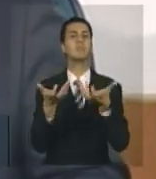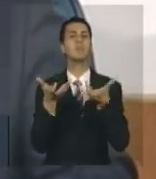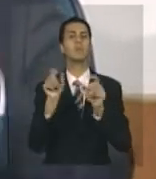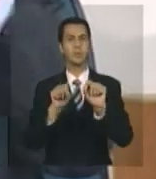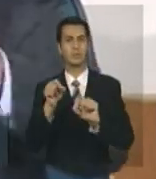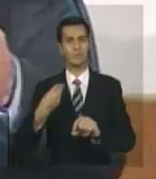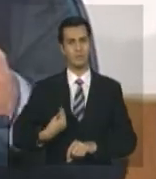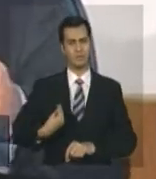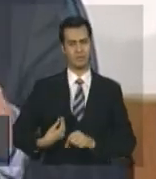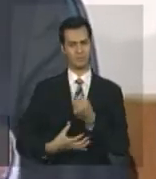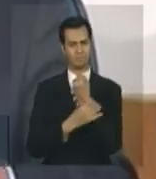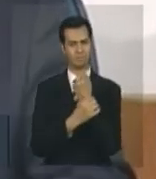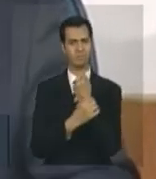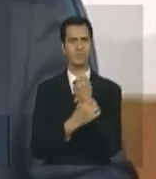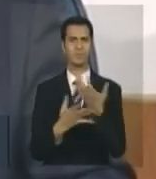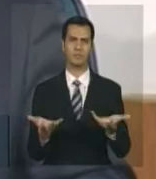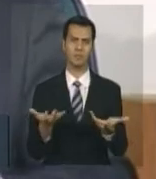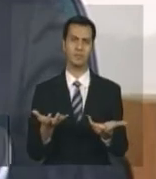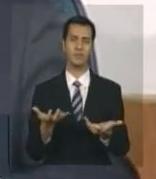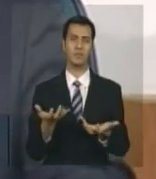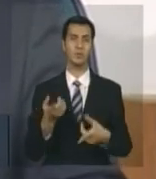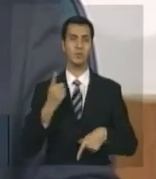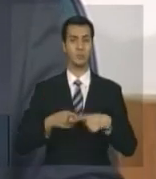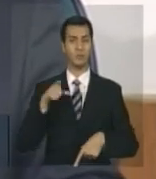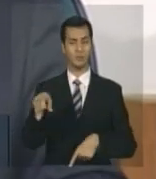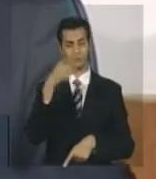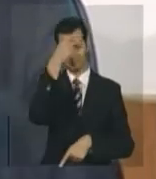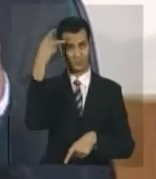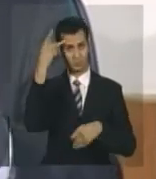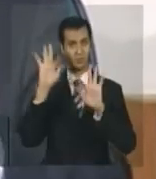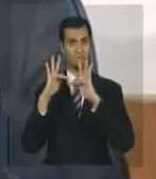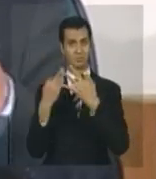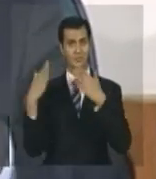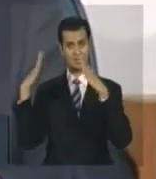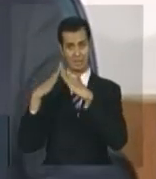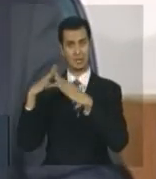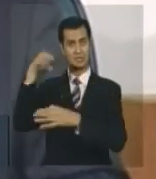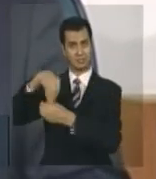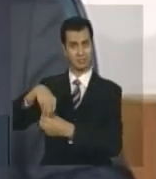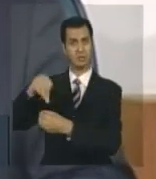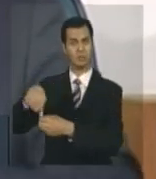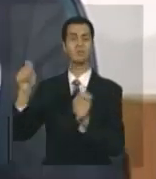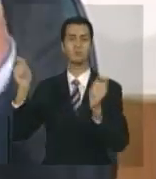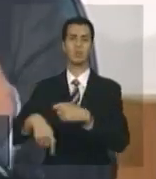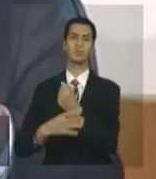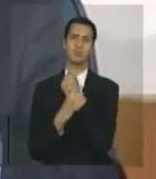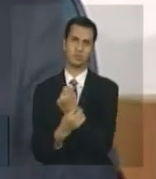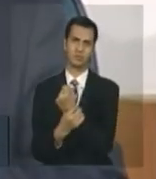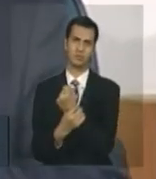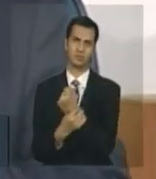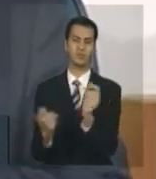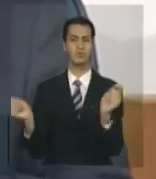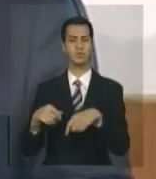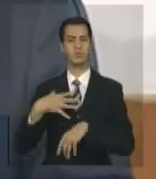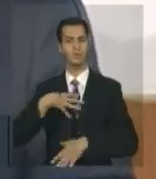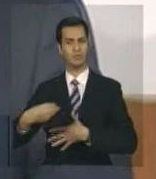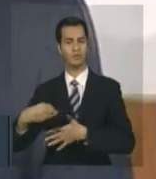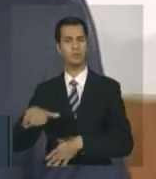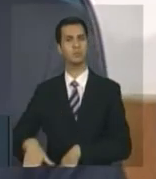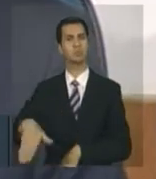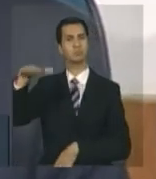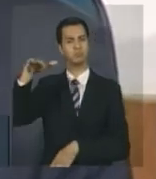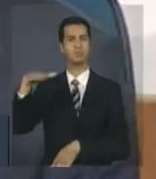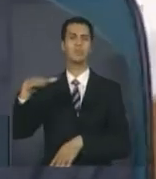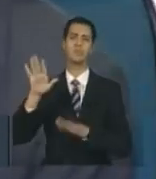O que ela quer é ter segurança de que, aonde ela mora, ela possa criar os seus filhos, possa atingir a sua felicidade.